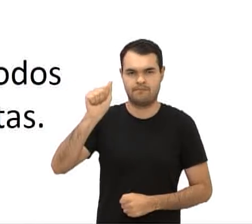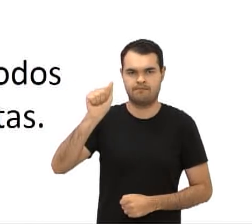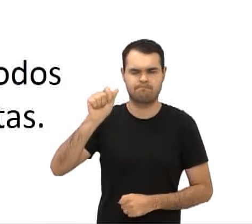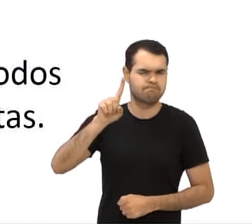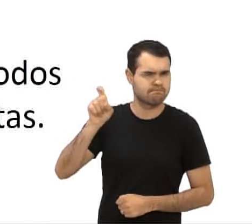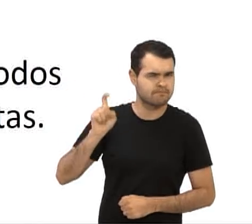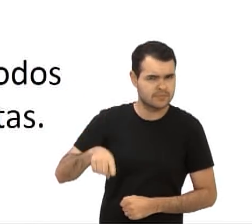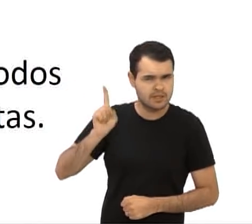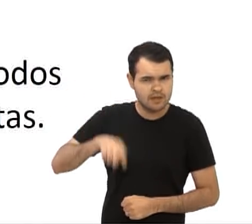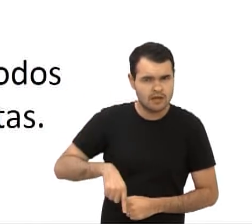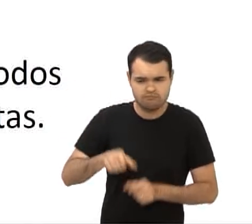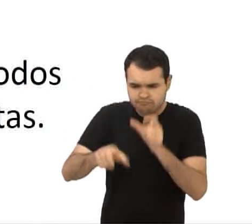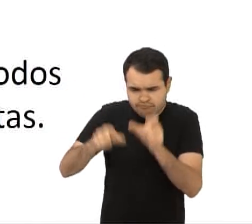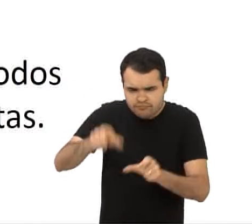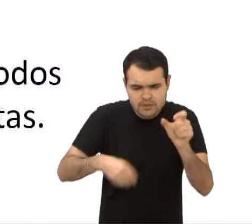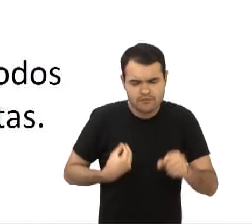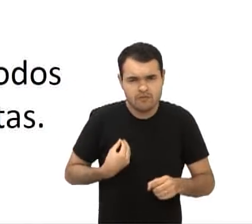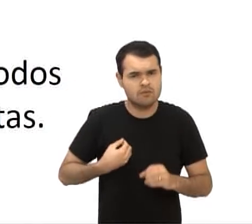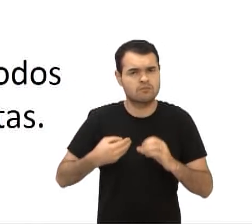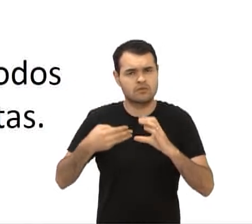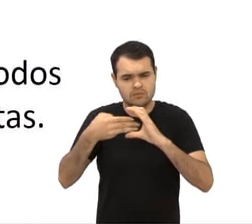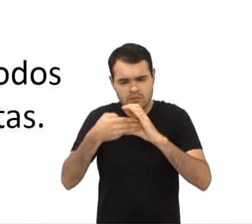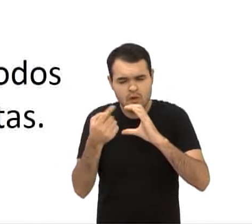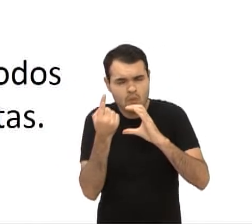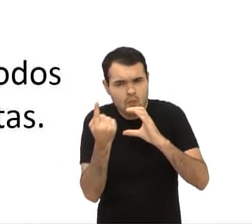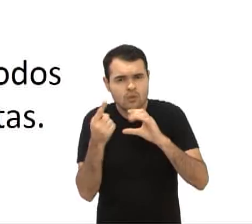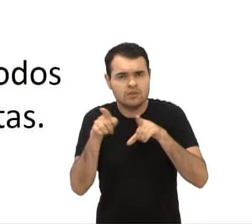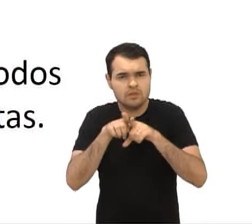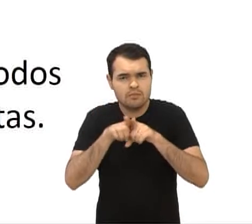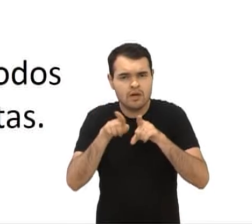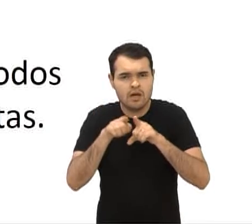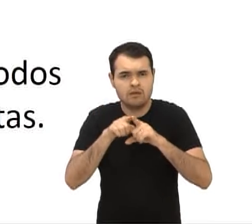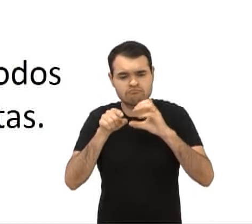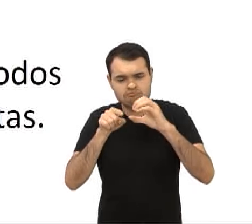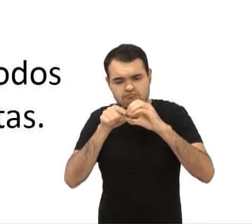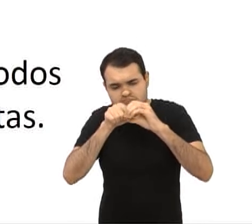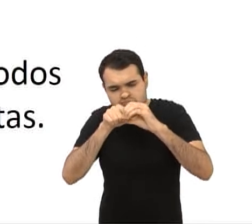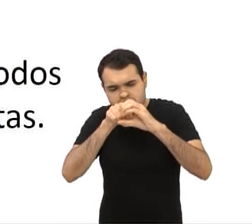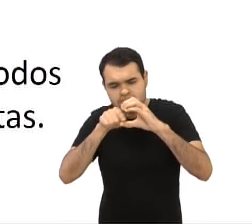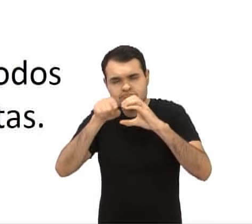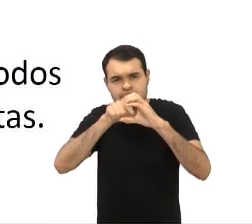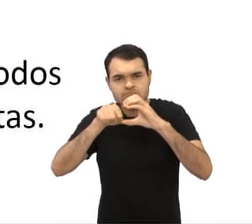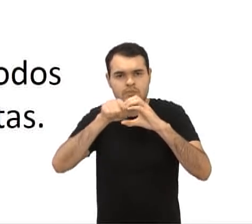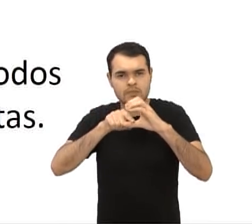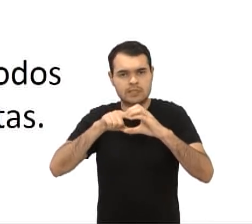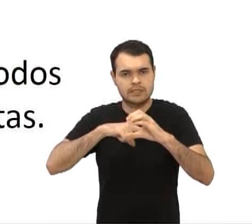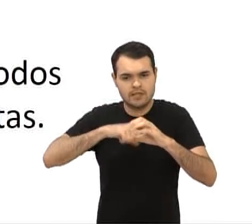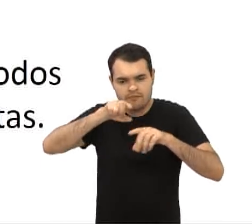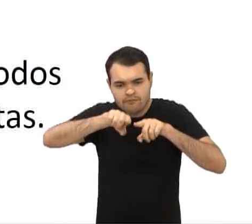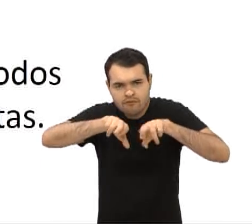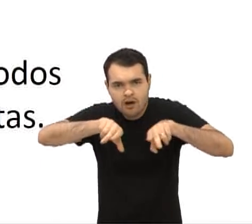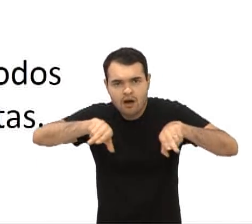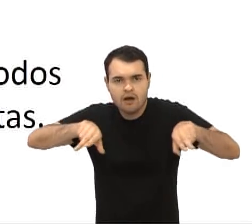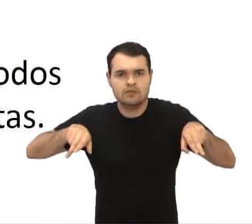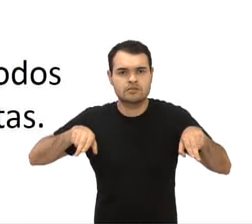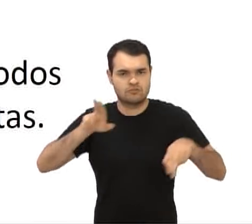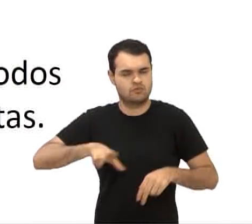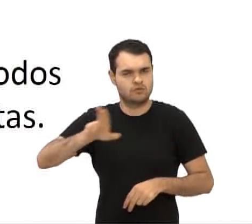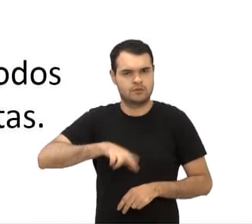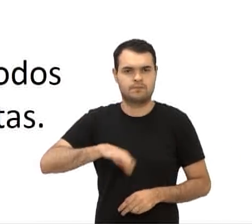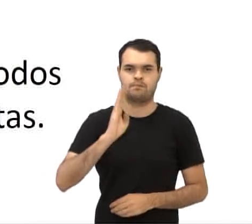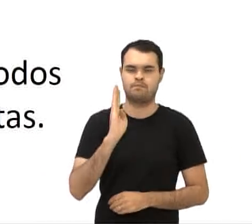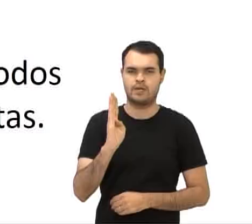que são seres vivos unicelulares e eucariontes que podem ter diversas funções ecológicas e utilidades? Ou letra B.